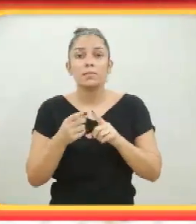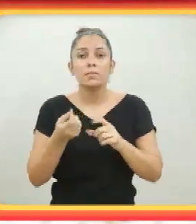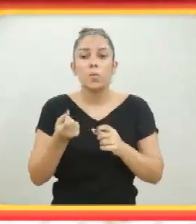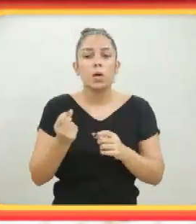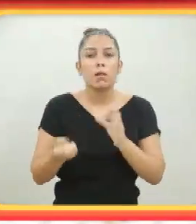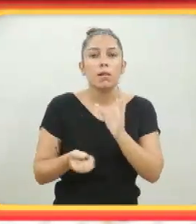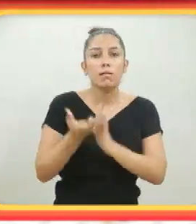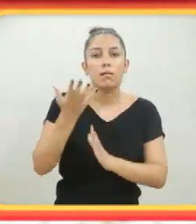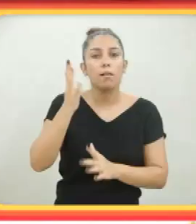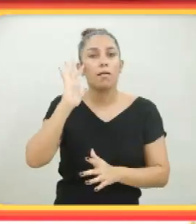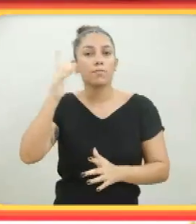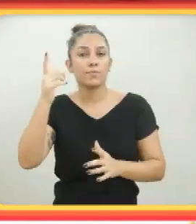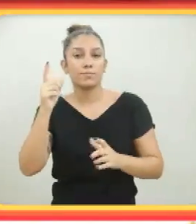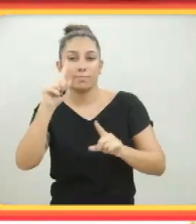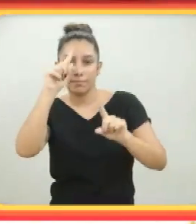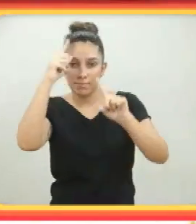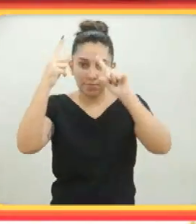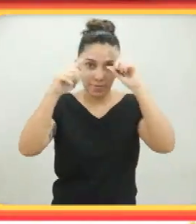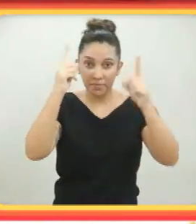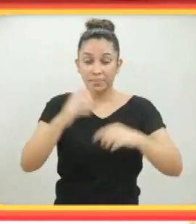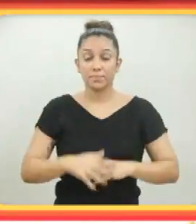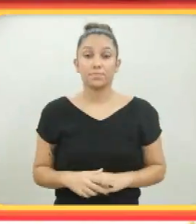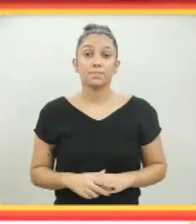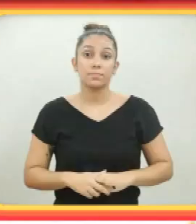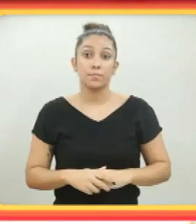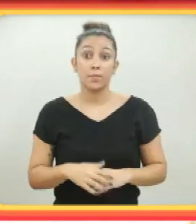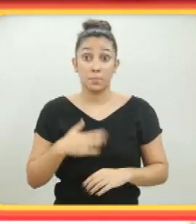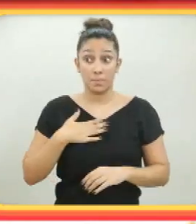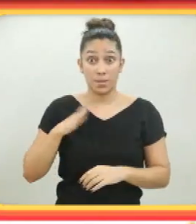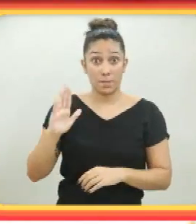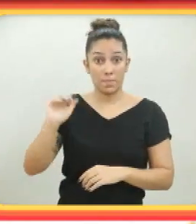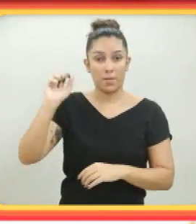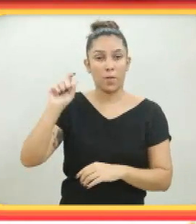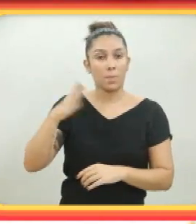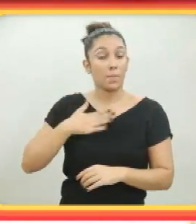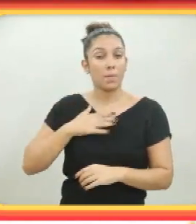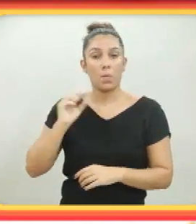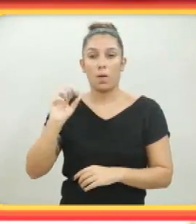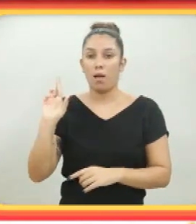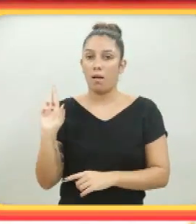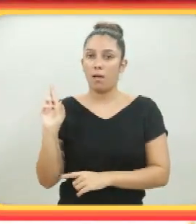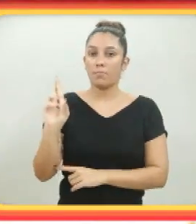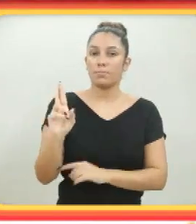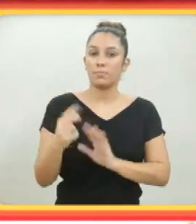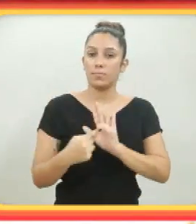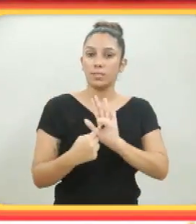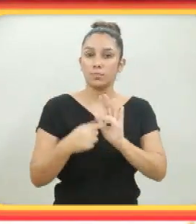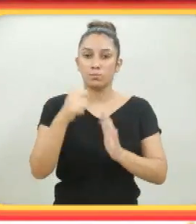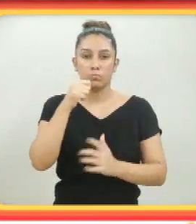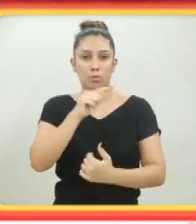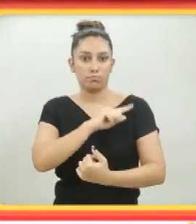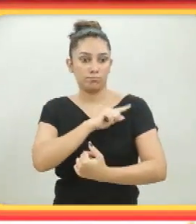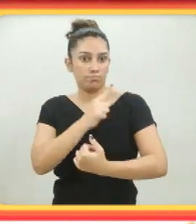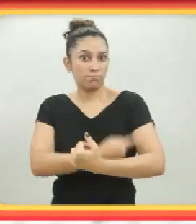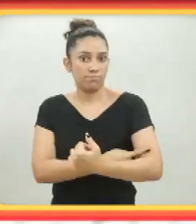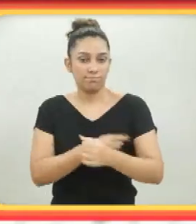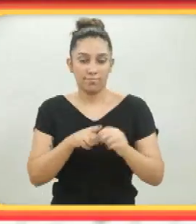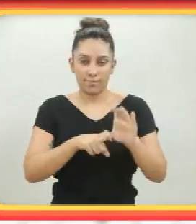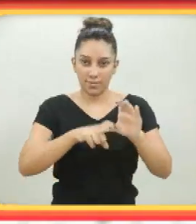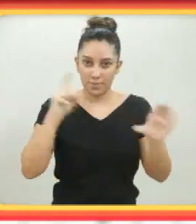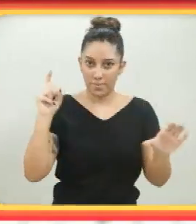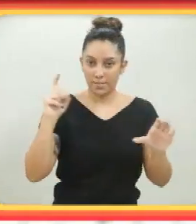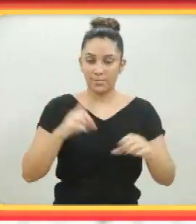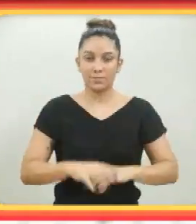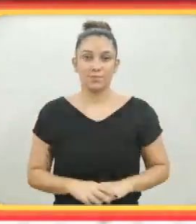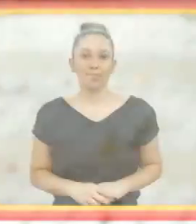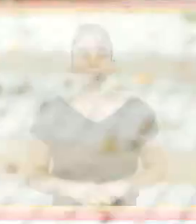que não são reais. O que eu aprendi com ela ao longo da vida foi a me reinventar, a melhorar quando